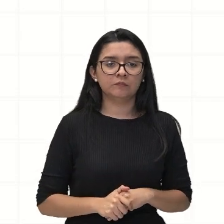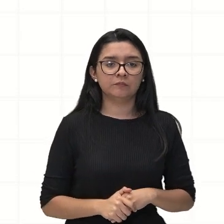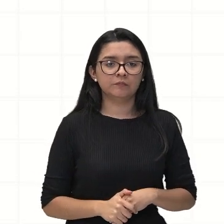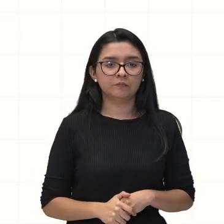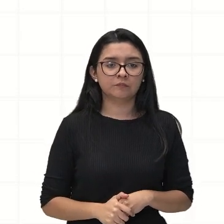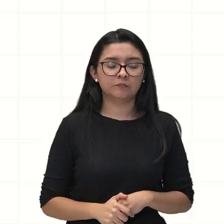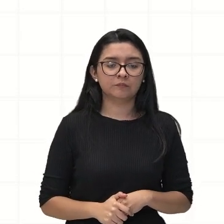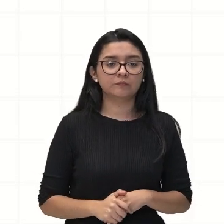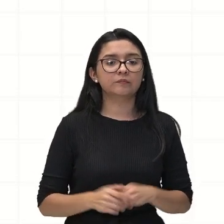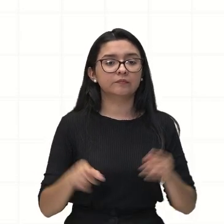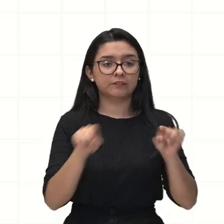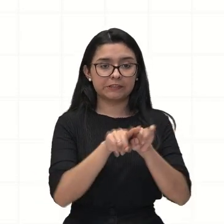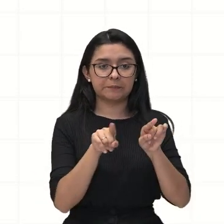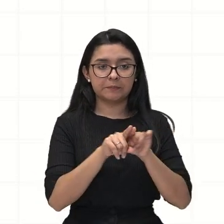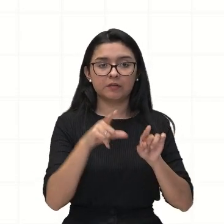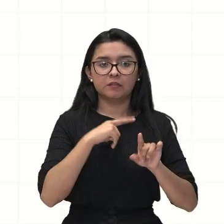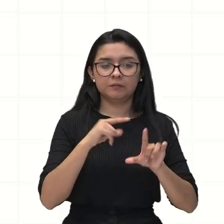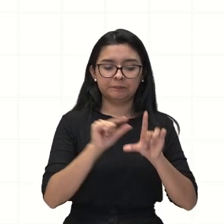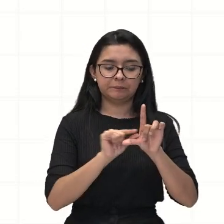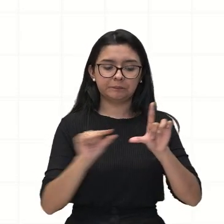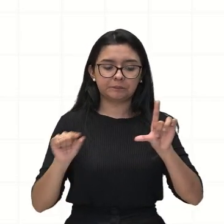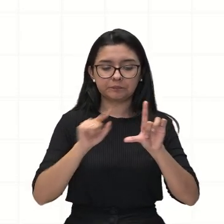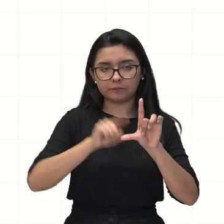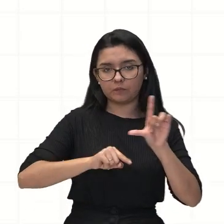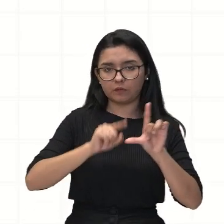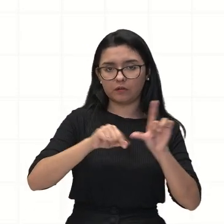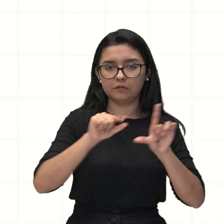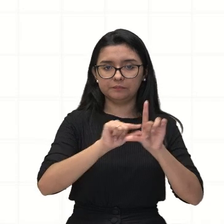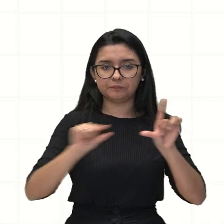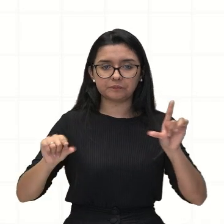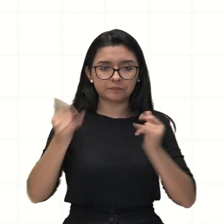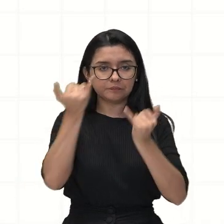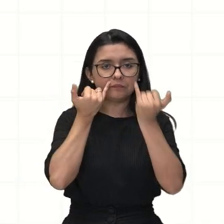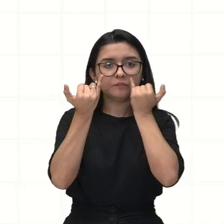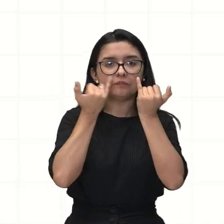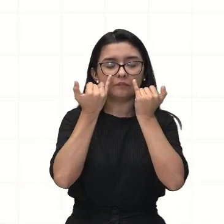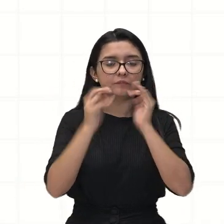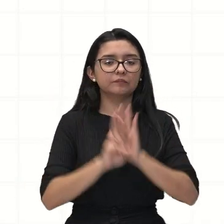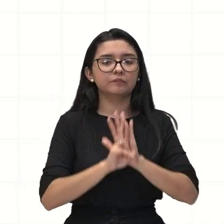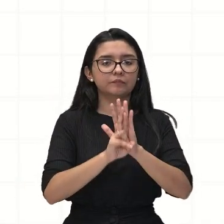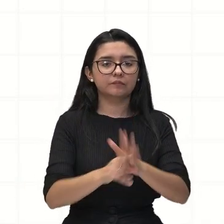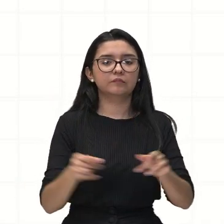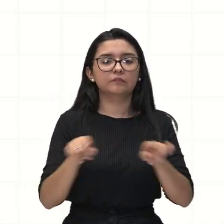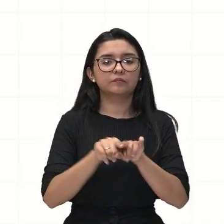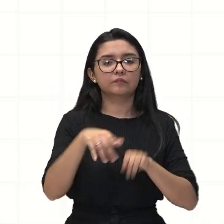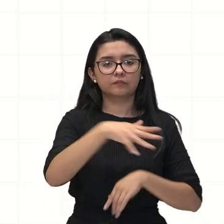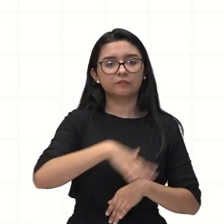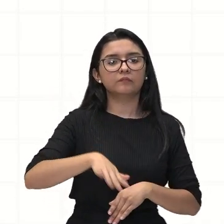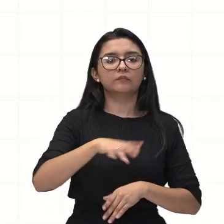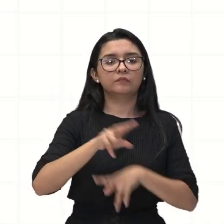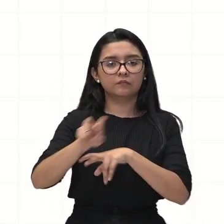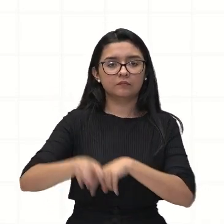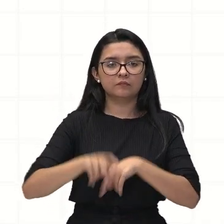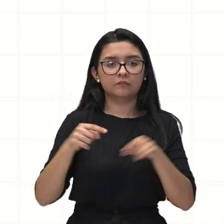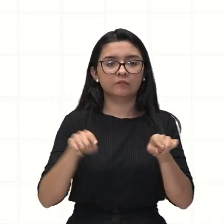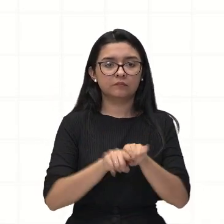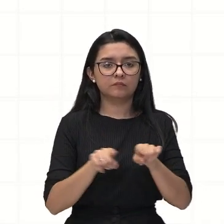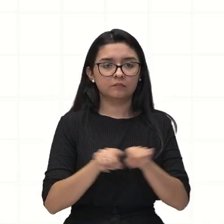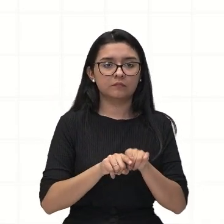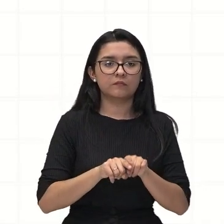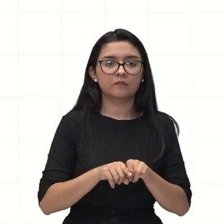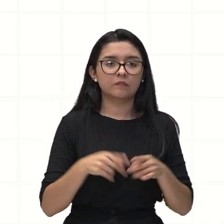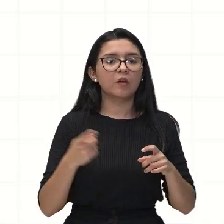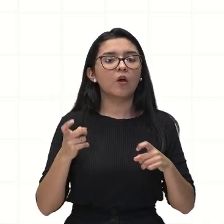a legenda, né, mostrando os tipos de dados representados, né? Aqui temos o pessoal de agricultura e veterinária, que ocupa o